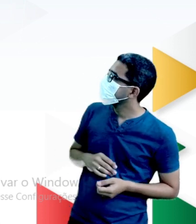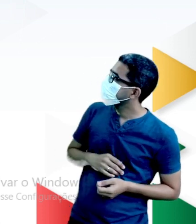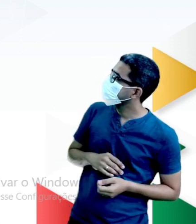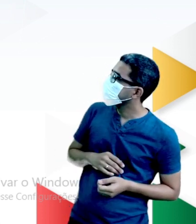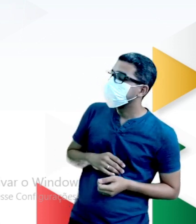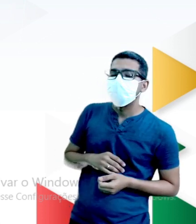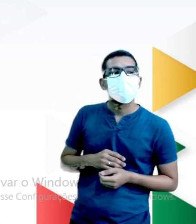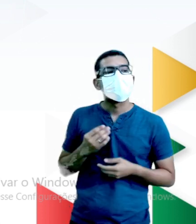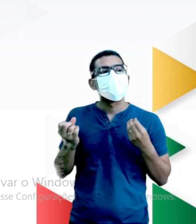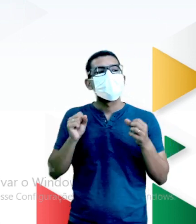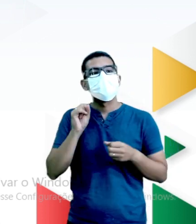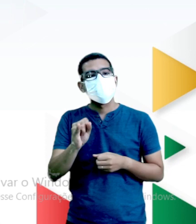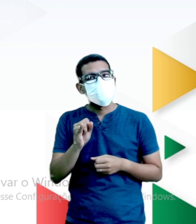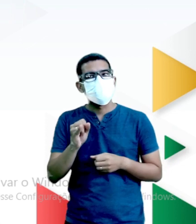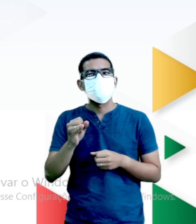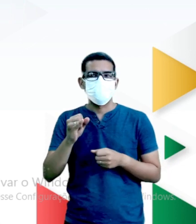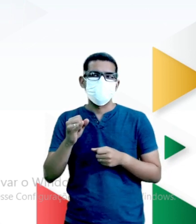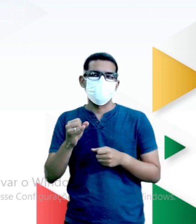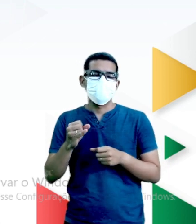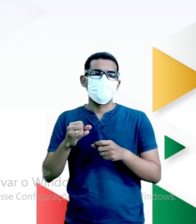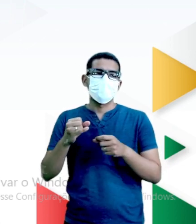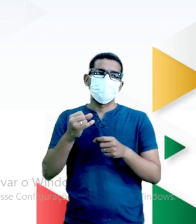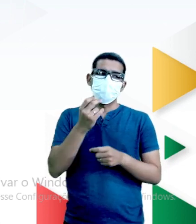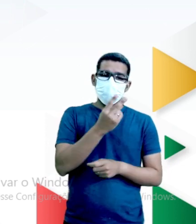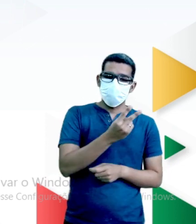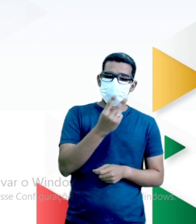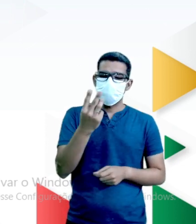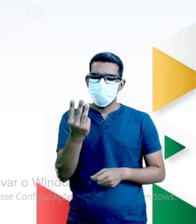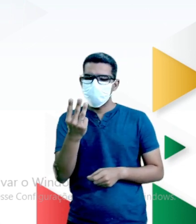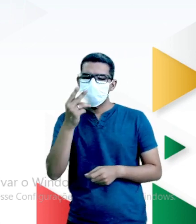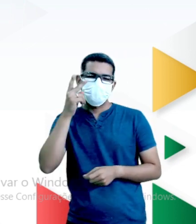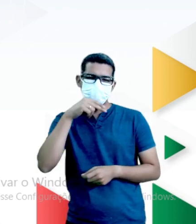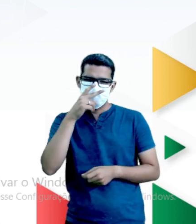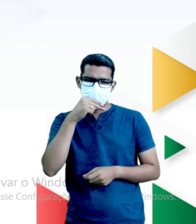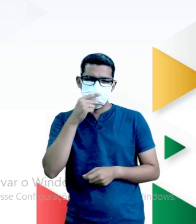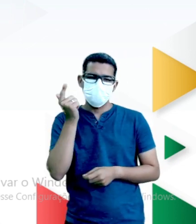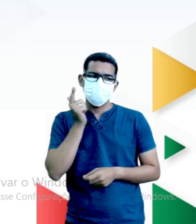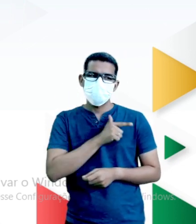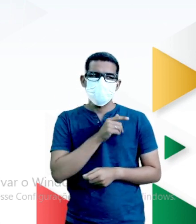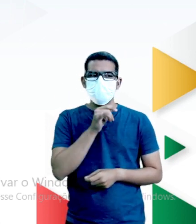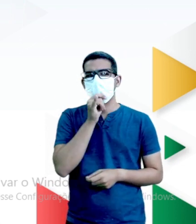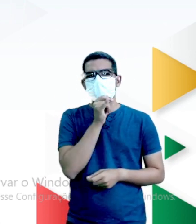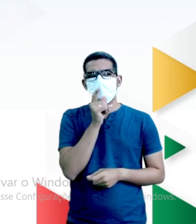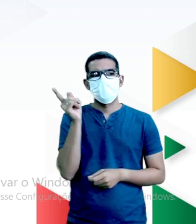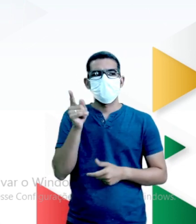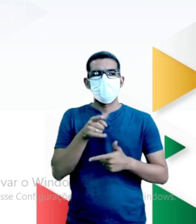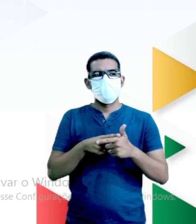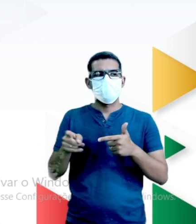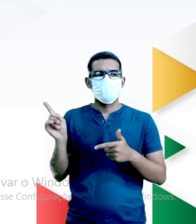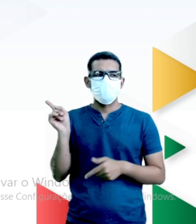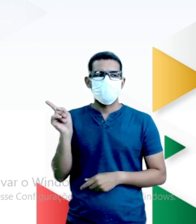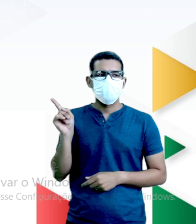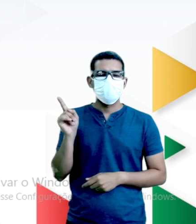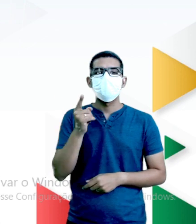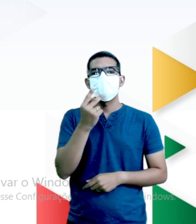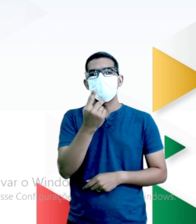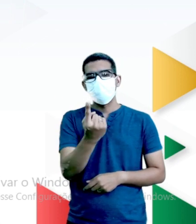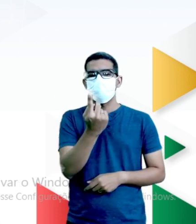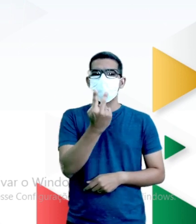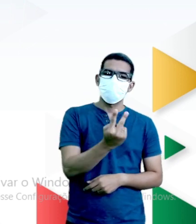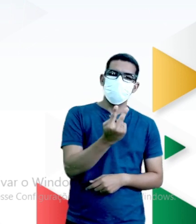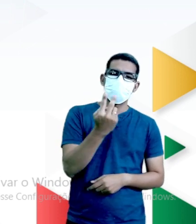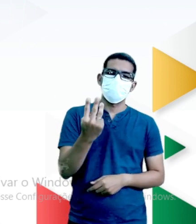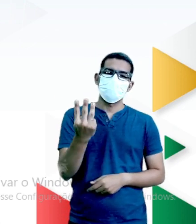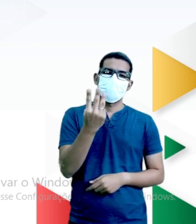Tanto faz. Se ele é divisível por 2 e 3 ao mesmo tempo. Olha os divisores que eu já botei aí, ó. 1, 2, 3 e 6,